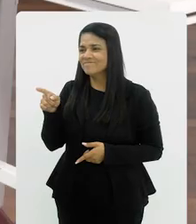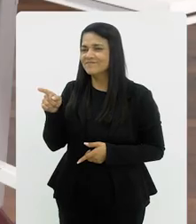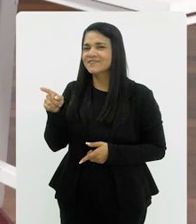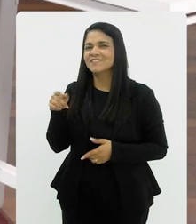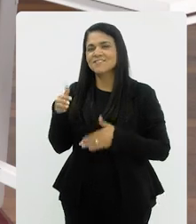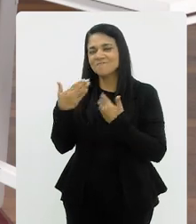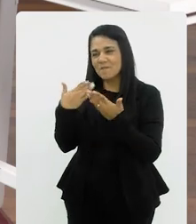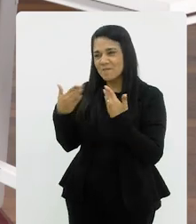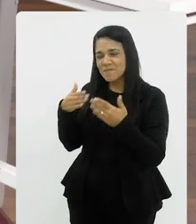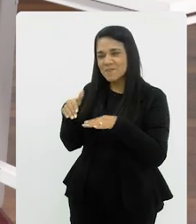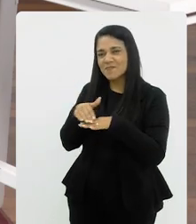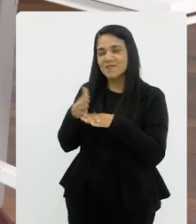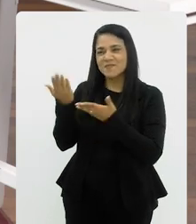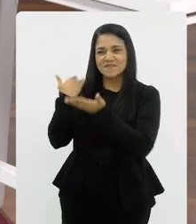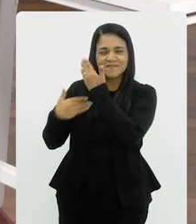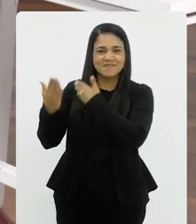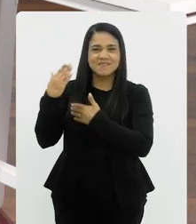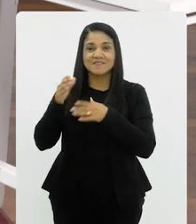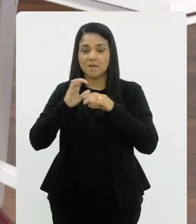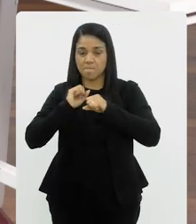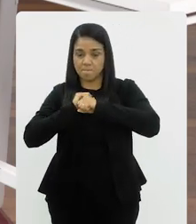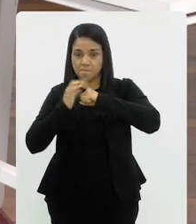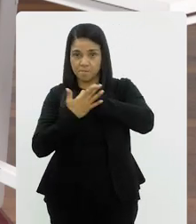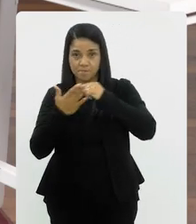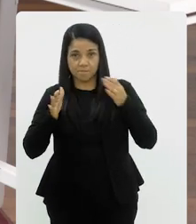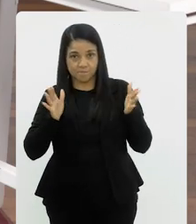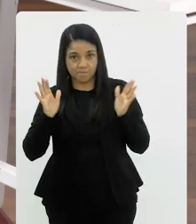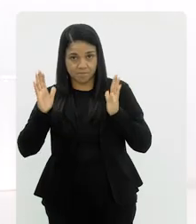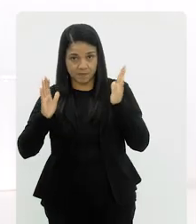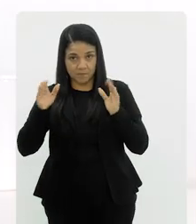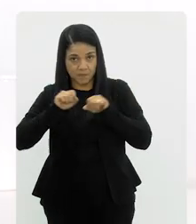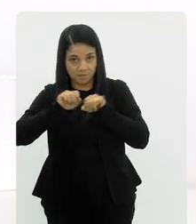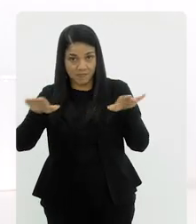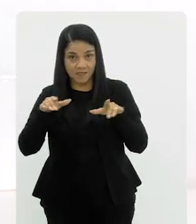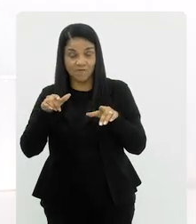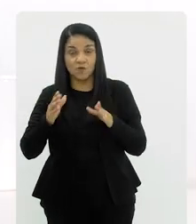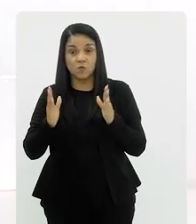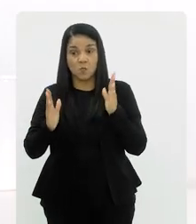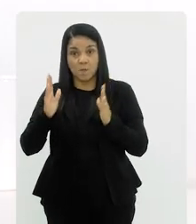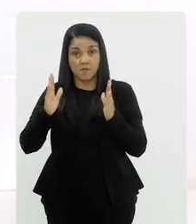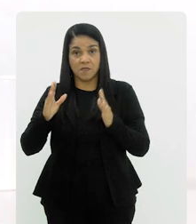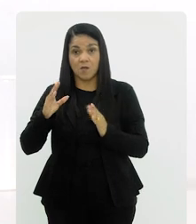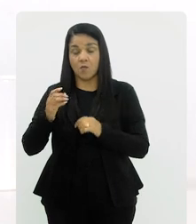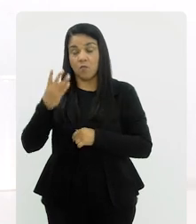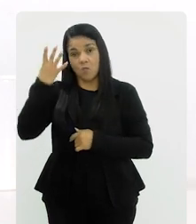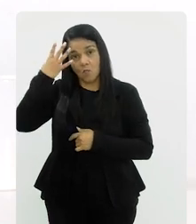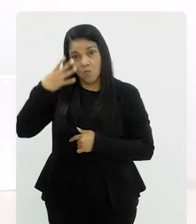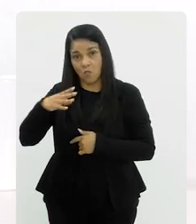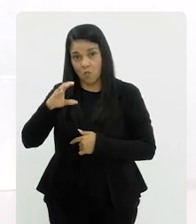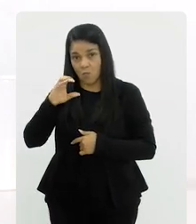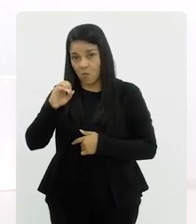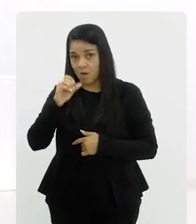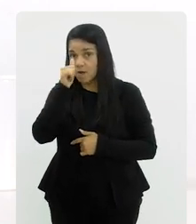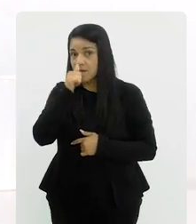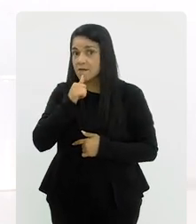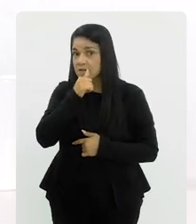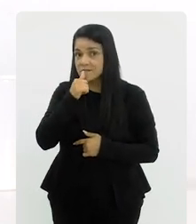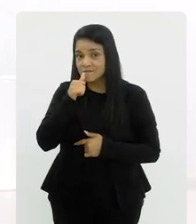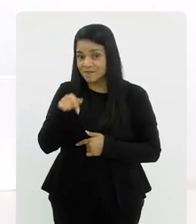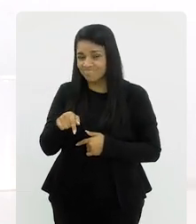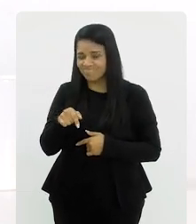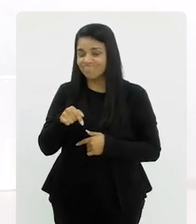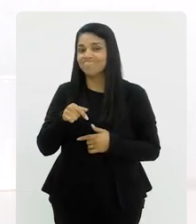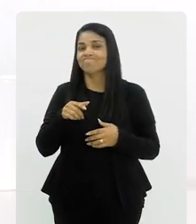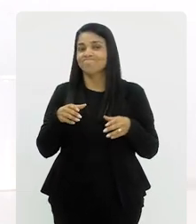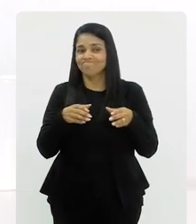falou, a gente estava comentando, falando da época do carnaval da pandemia. O carnaval da pandemia ele caiu no meio da quaresma.